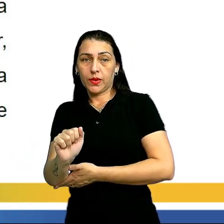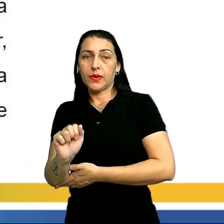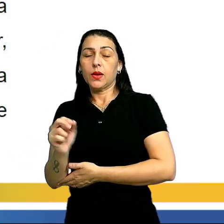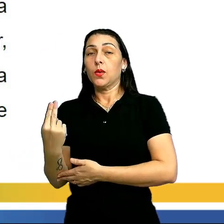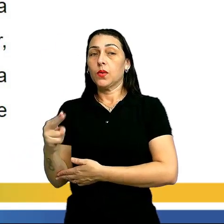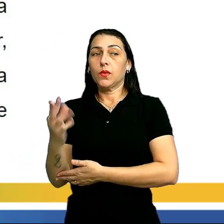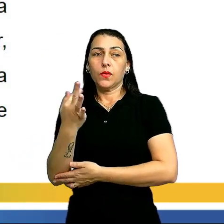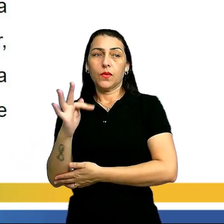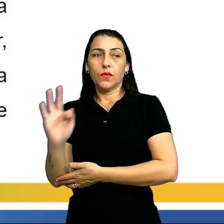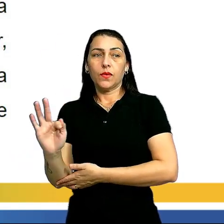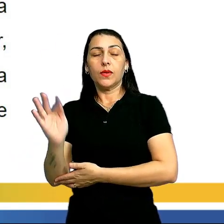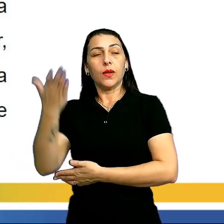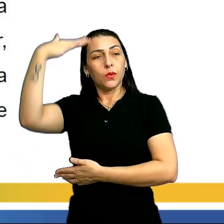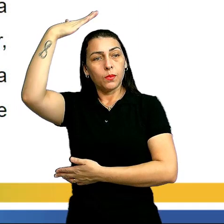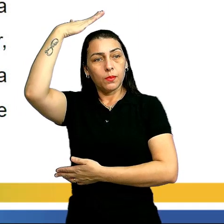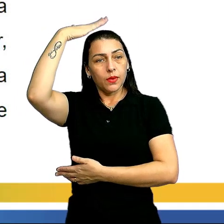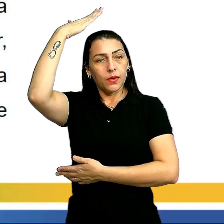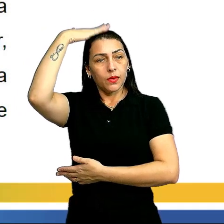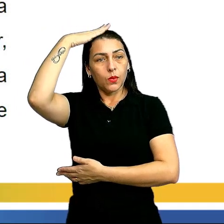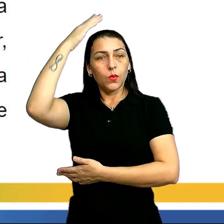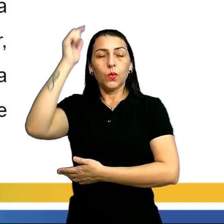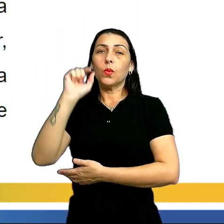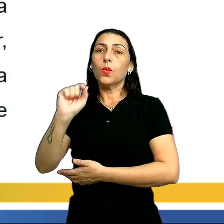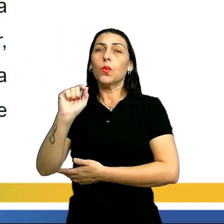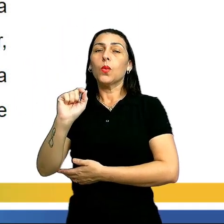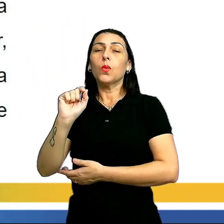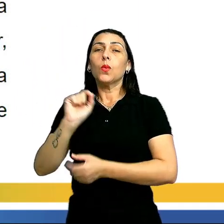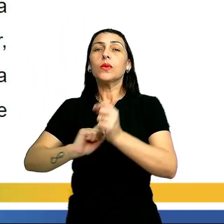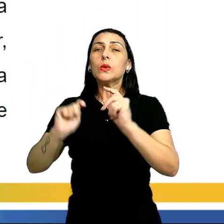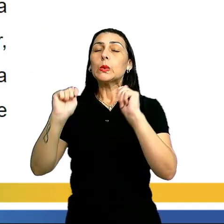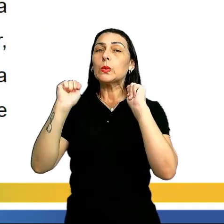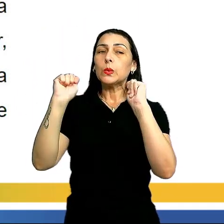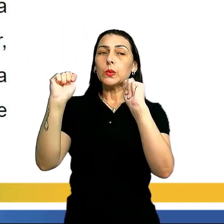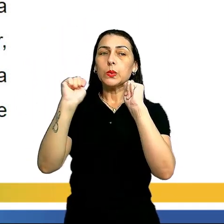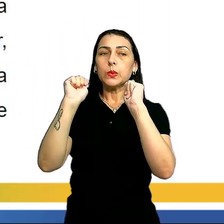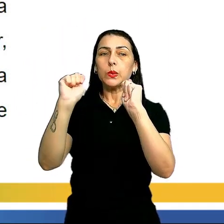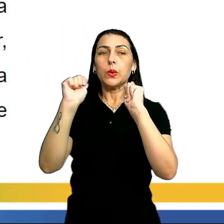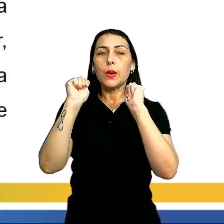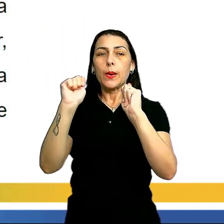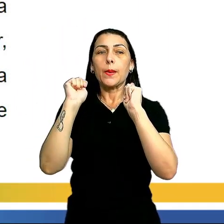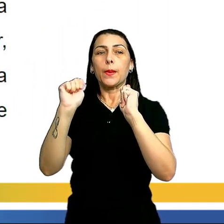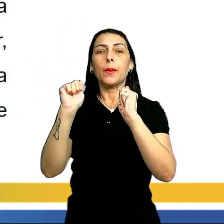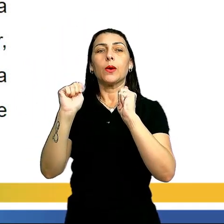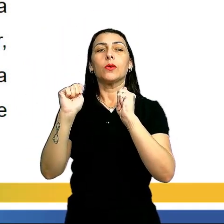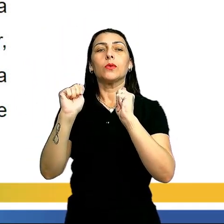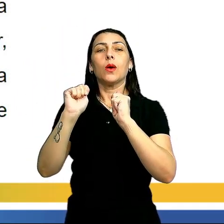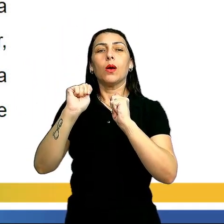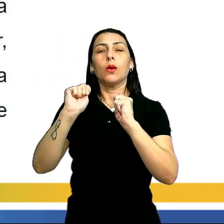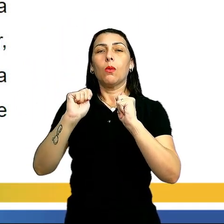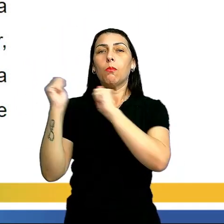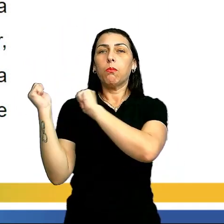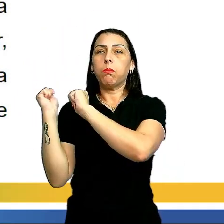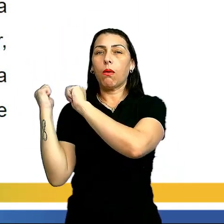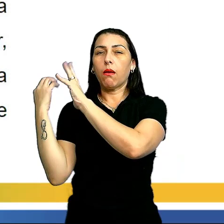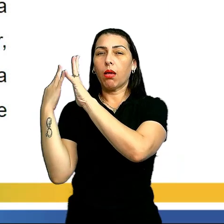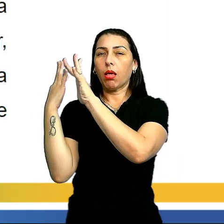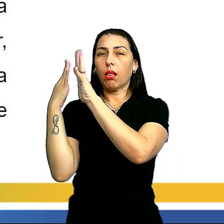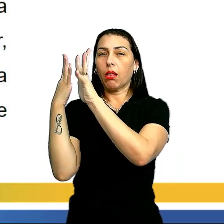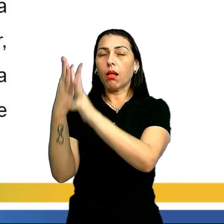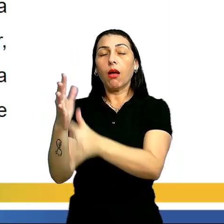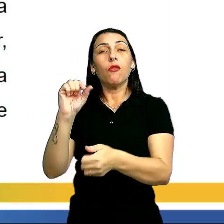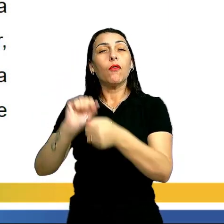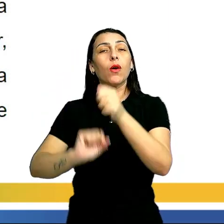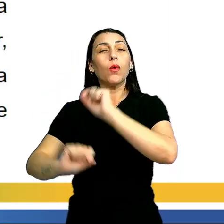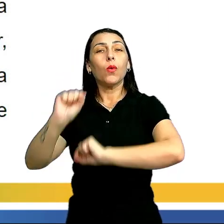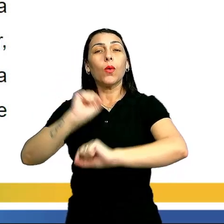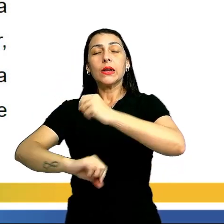da Universidade Federal do Paraná, o ato de torcer em meio a uma multidão faz com